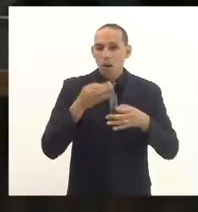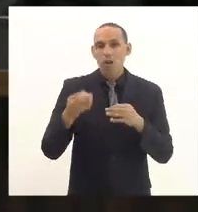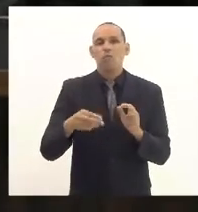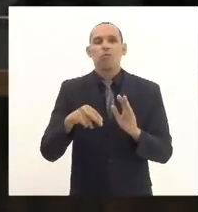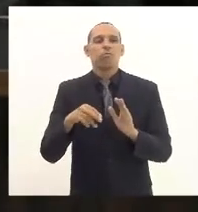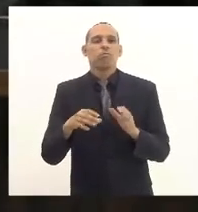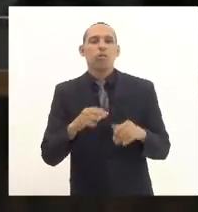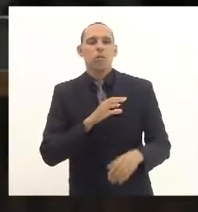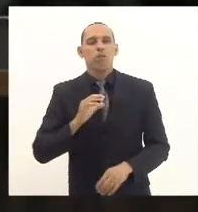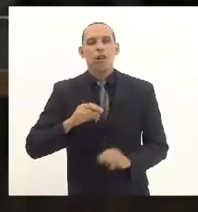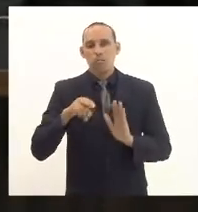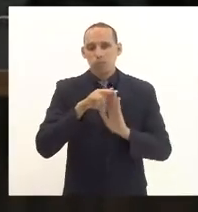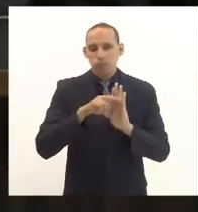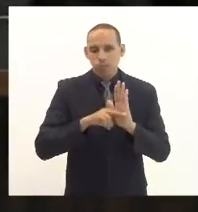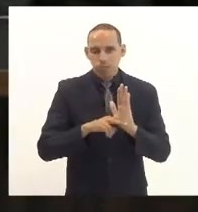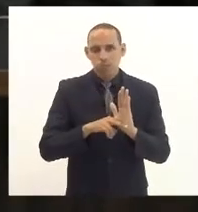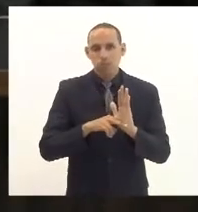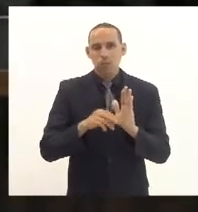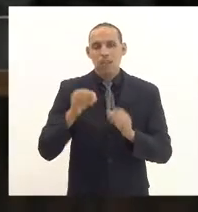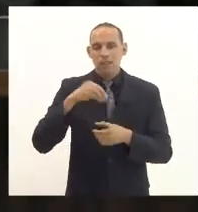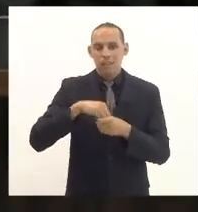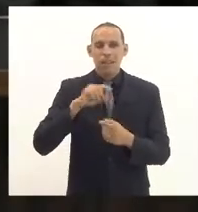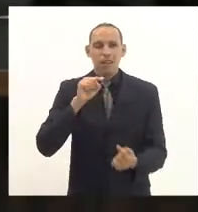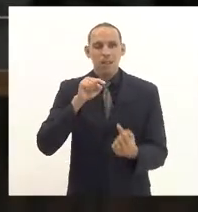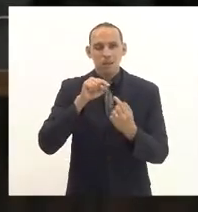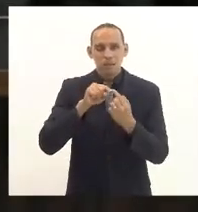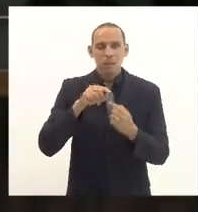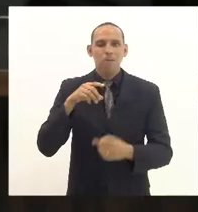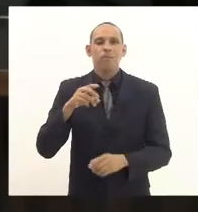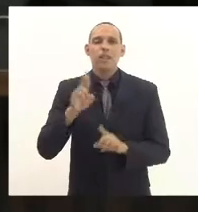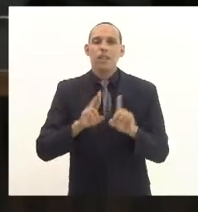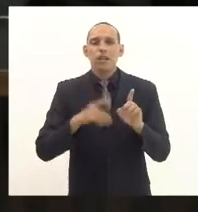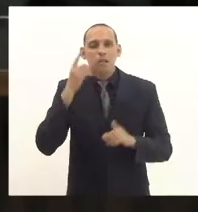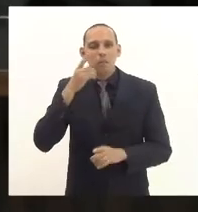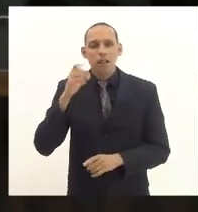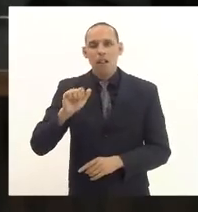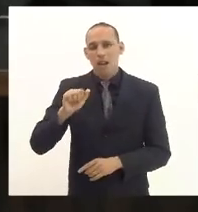Externas, favorável ao relator do deputado Rodrigo Amorim.